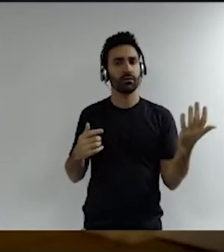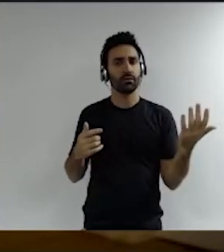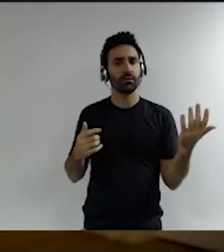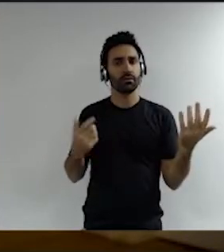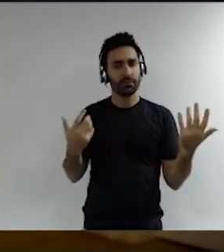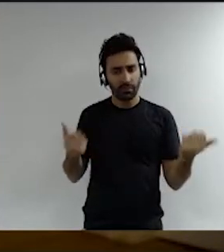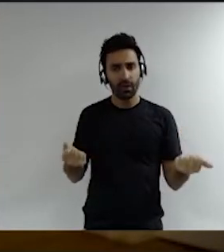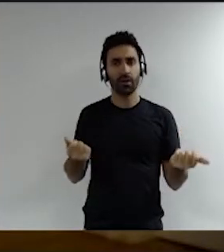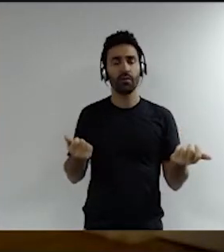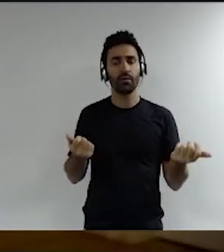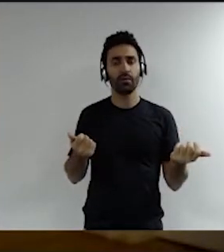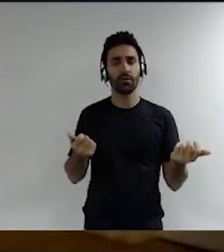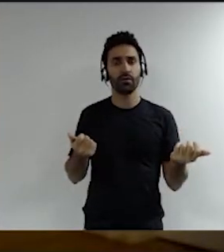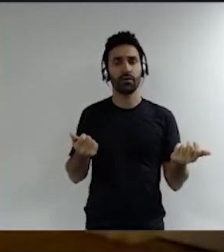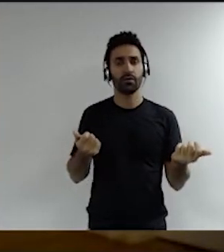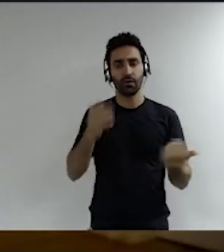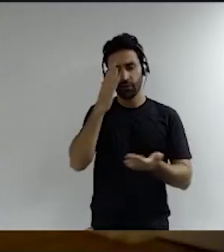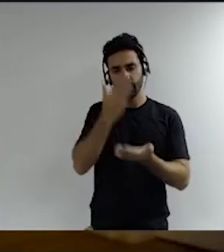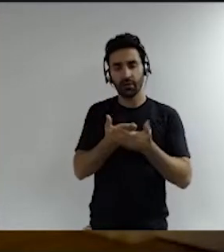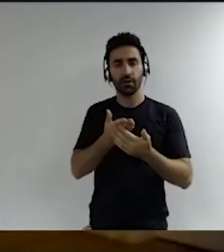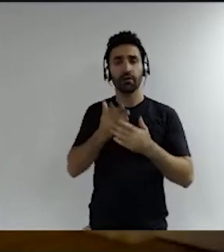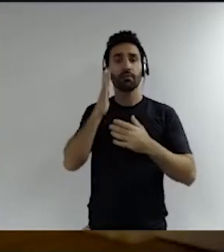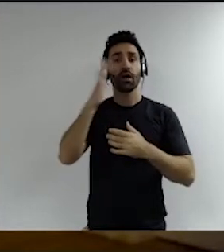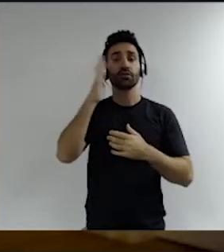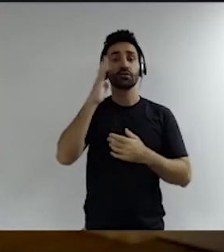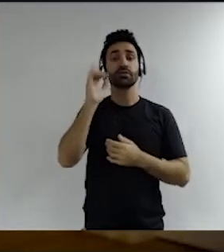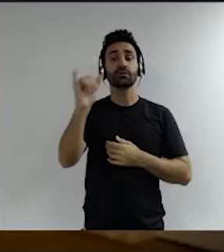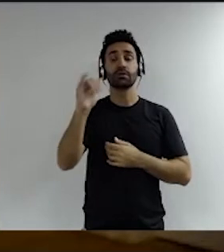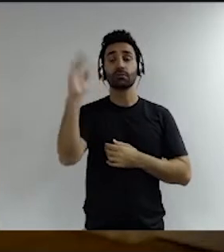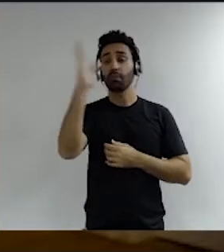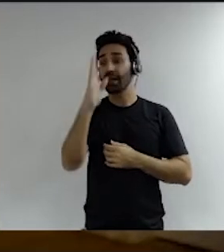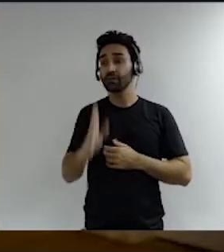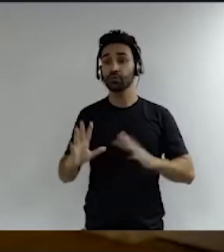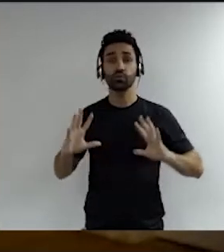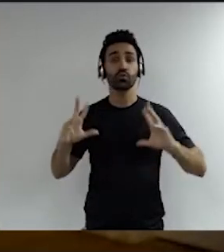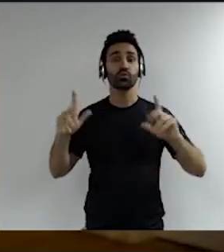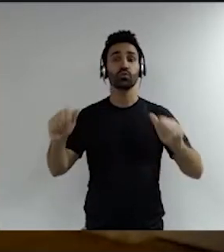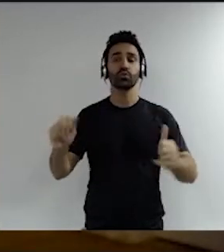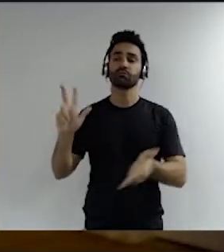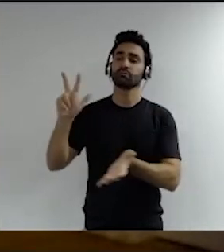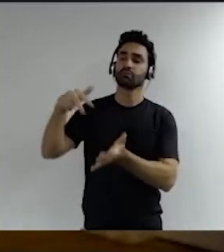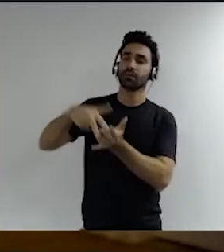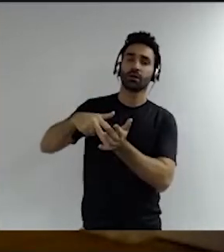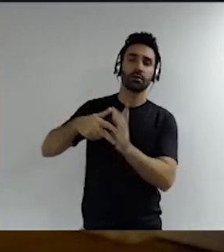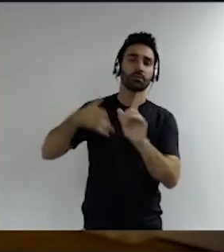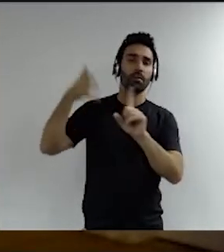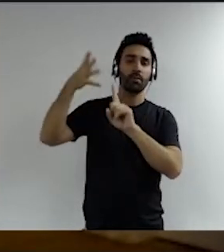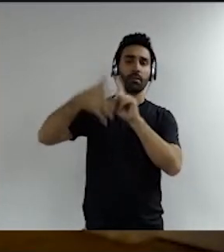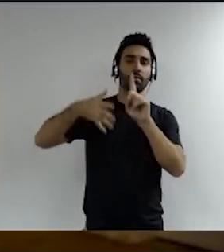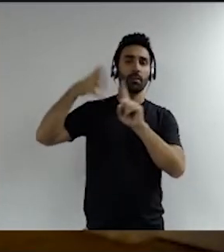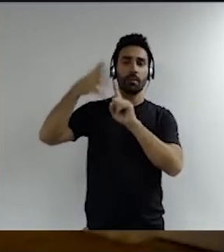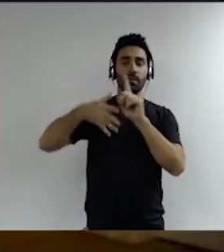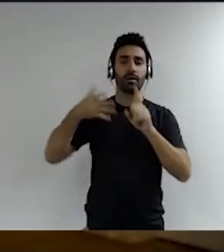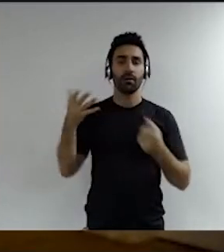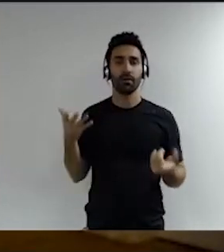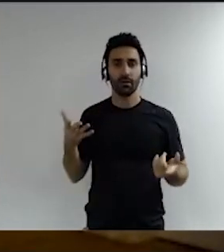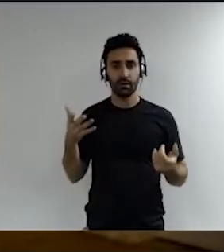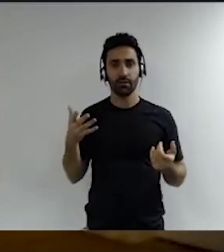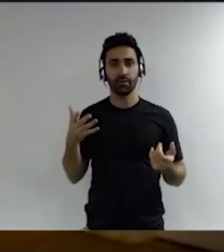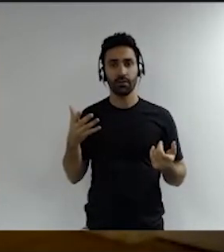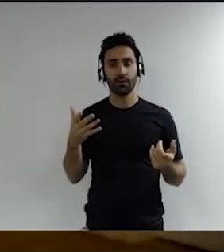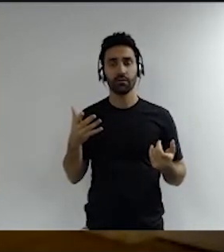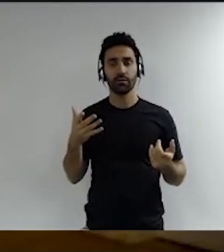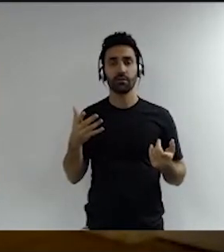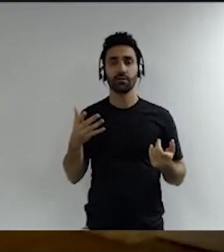realidade. Imagine o Brasil inteiro fazendo sustentação oral por videoconferência. Nós não conseguiríamos reunir no